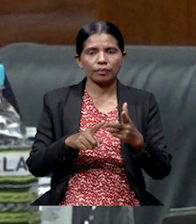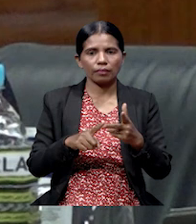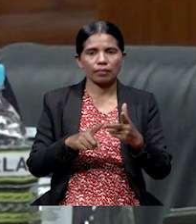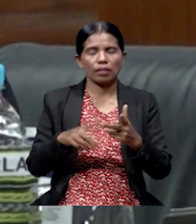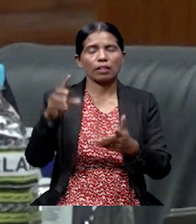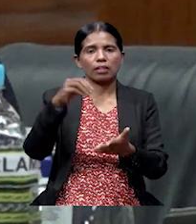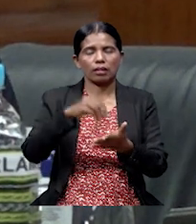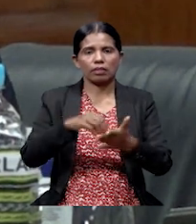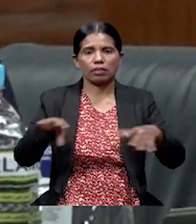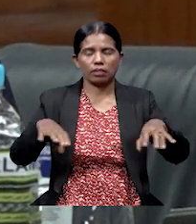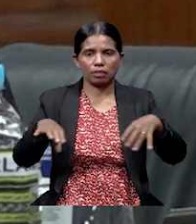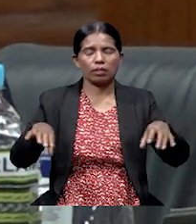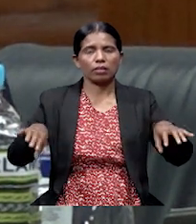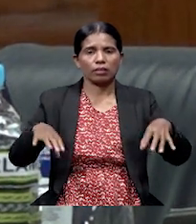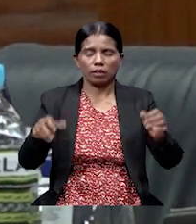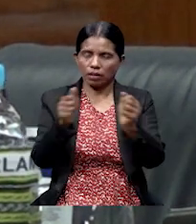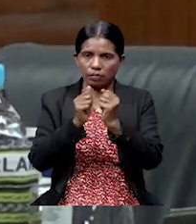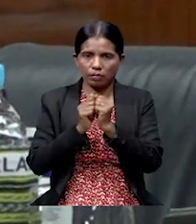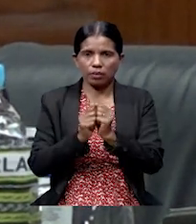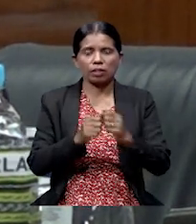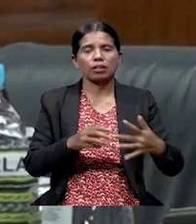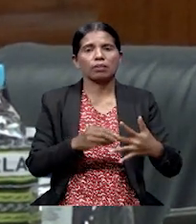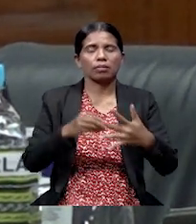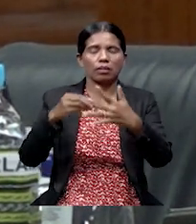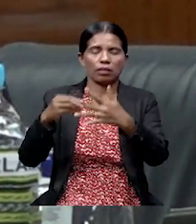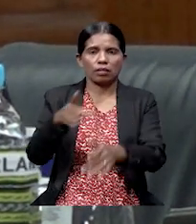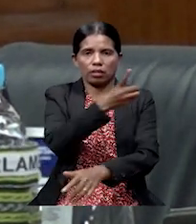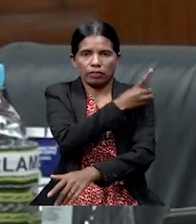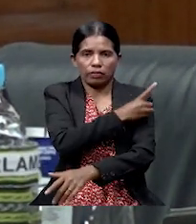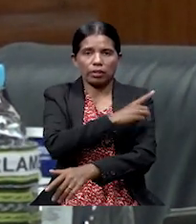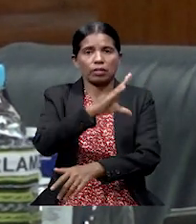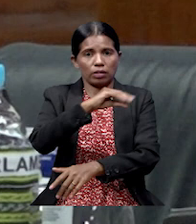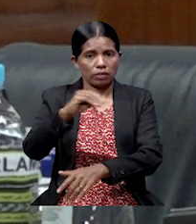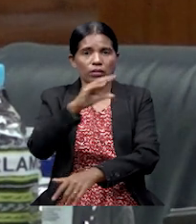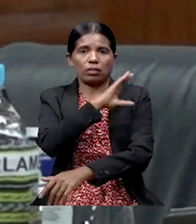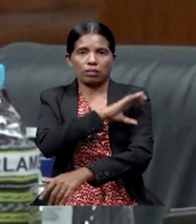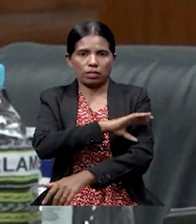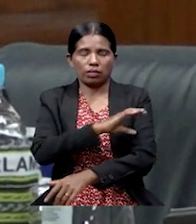estabelece acordos de cooperação em Liliu e a área de defesa e segurança.